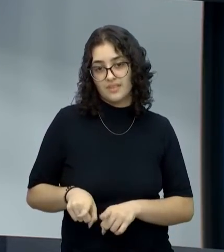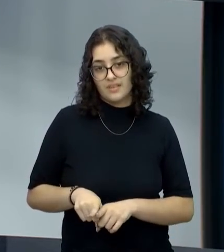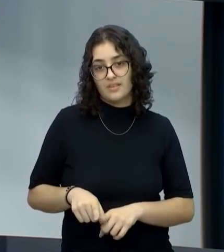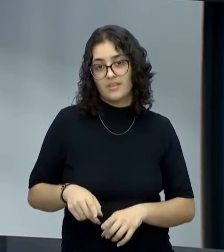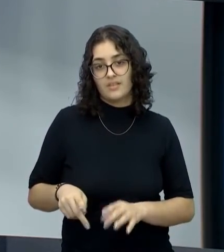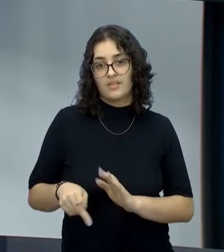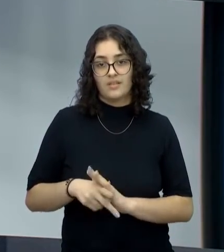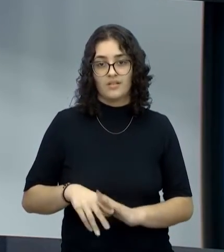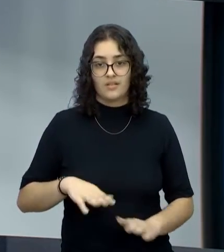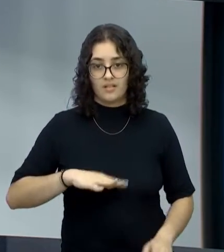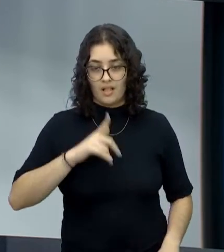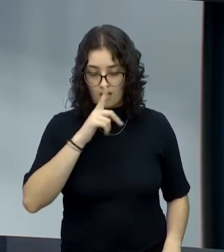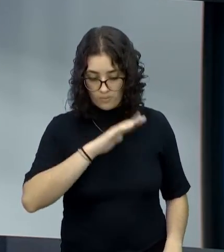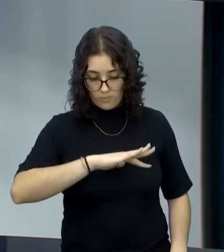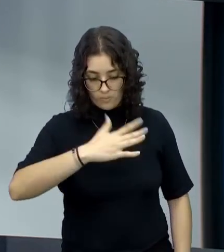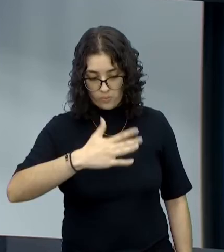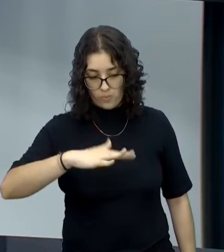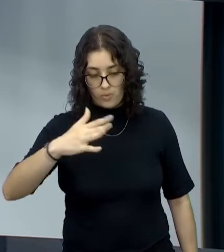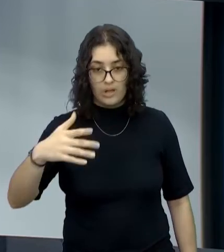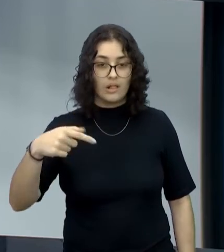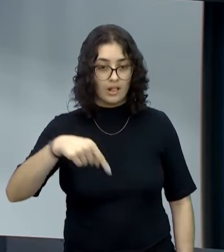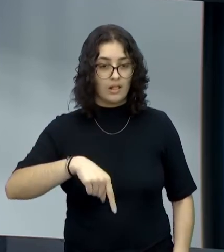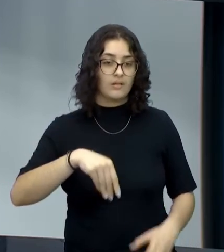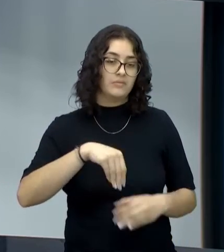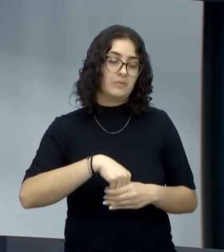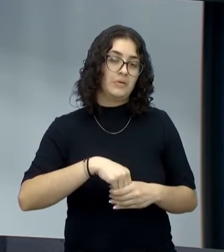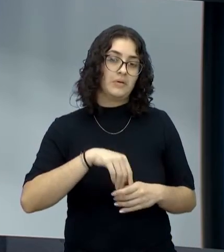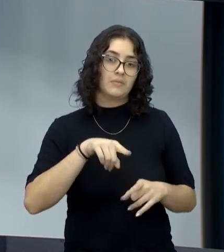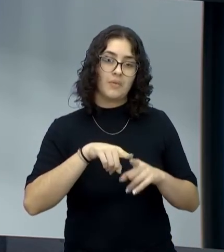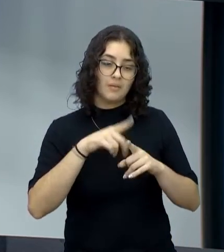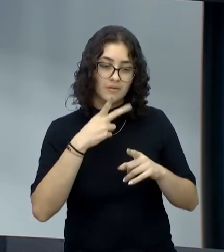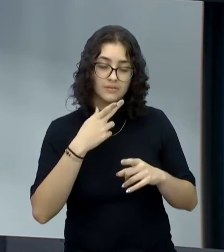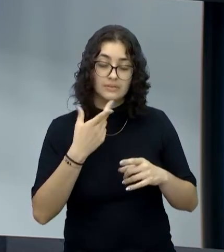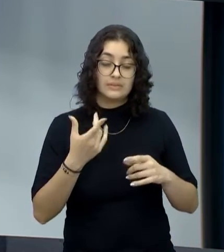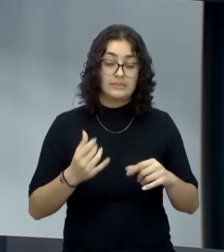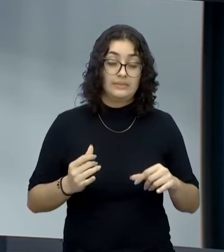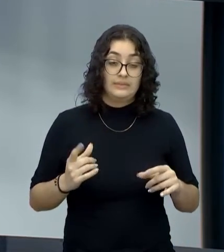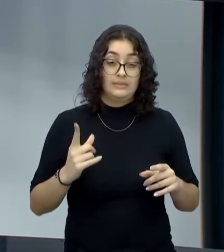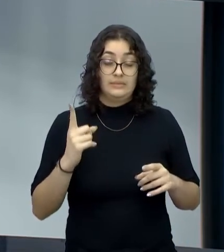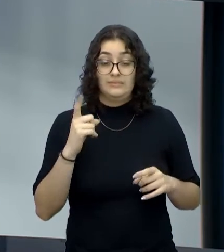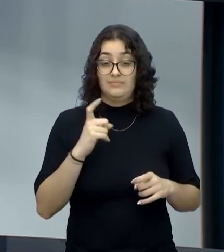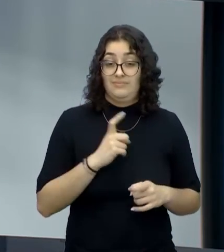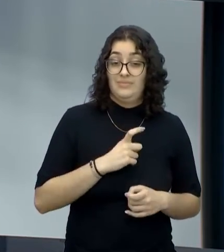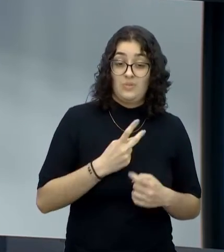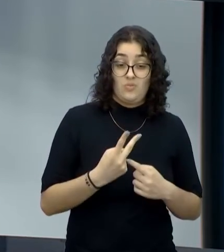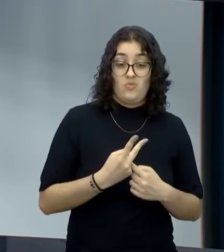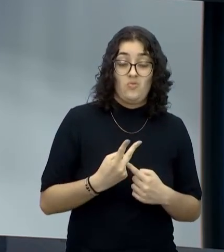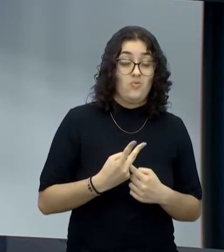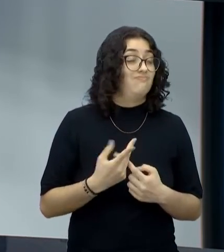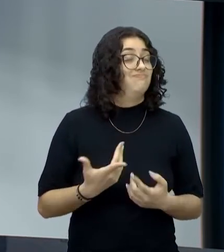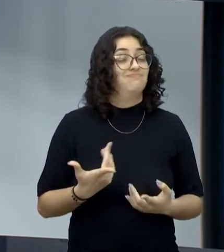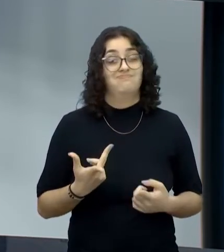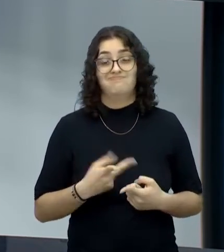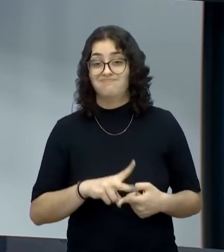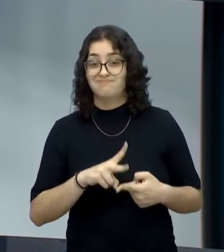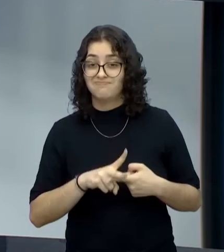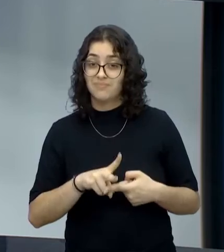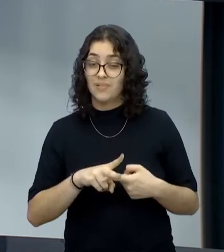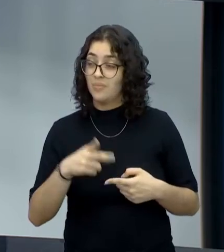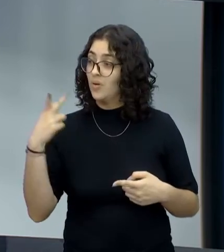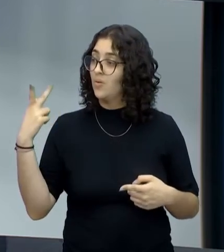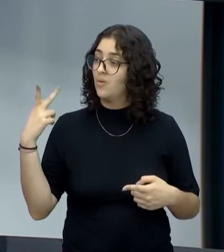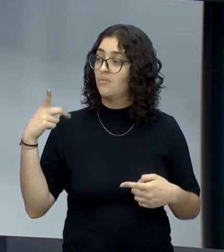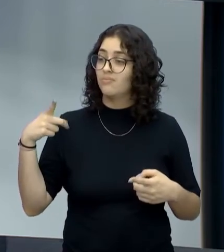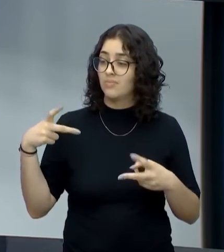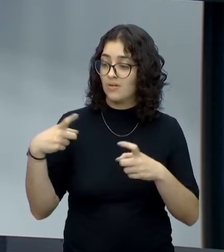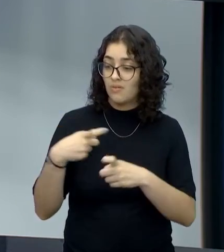os organismos aquáticos, né? Eles ficam sensibilizados de tal forma que na hora que vem um problema, um invasor, um fungo,